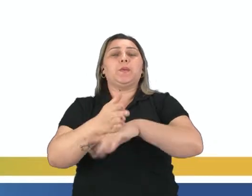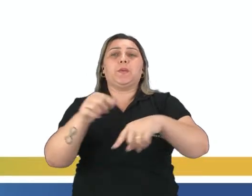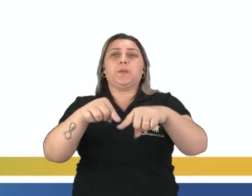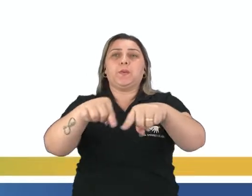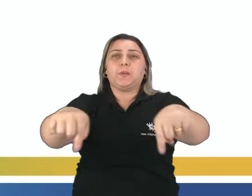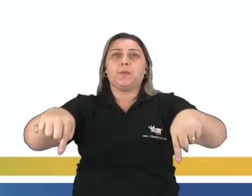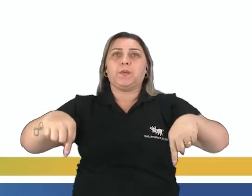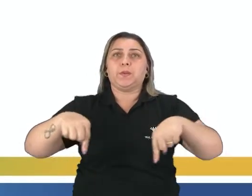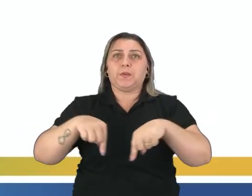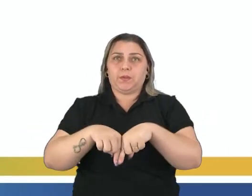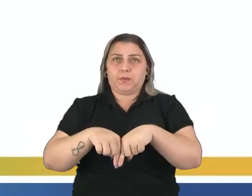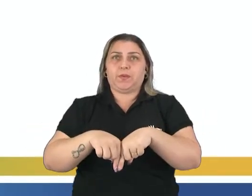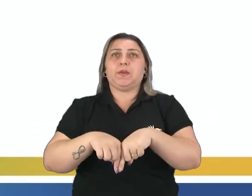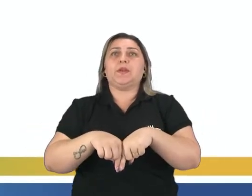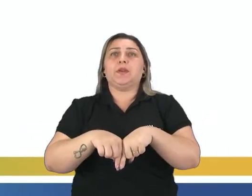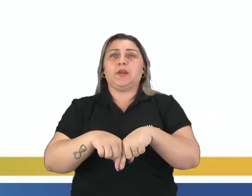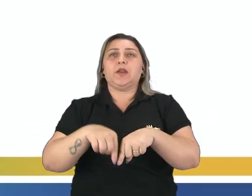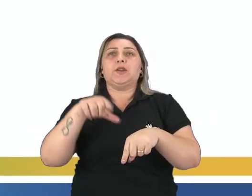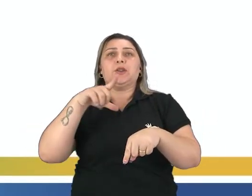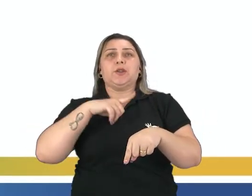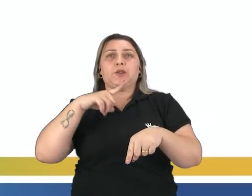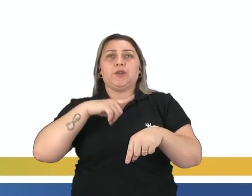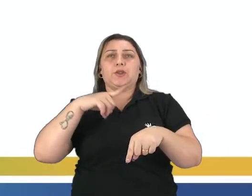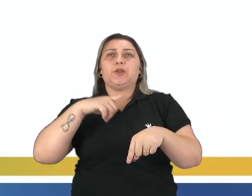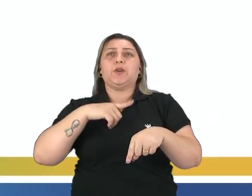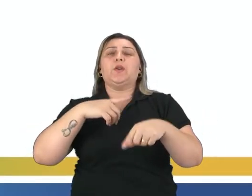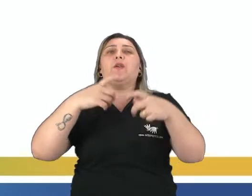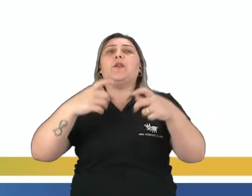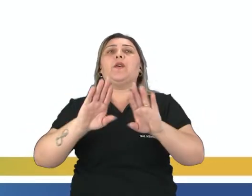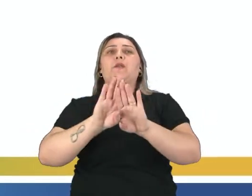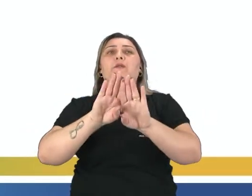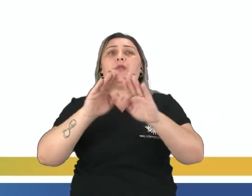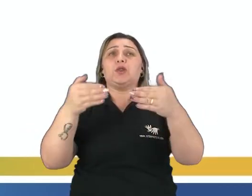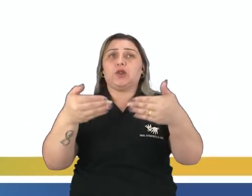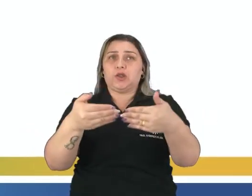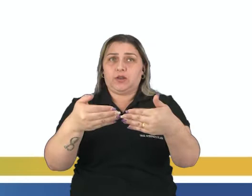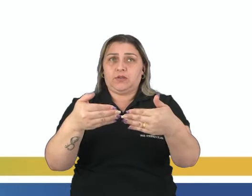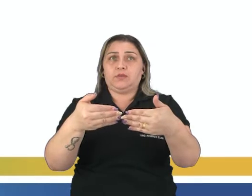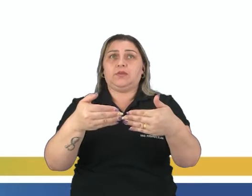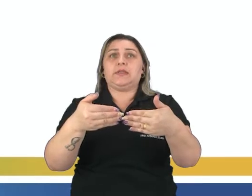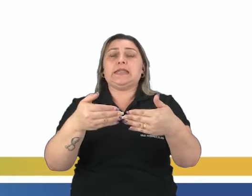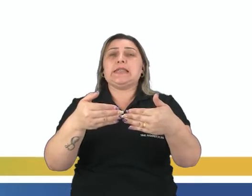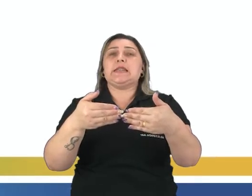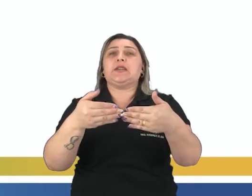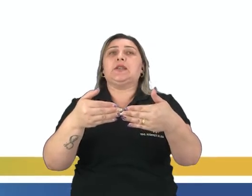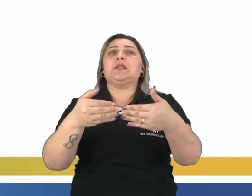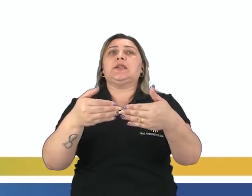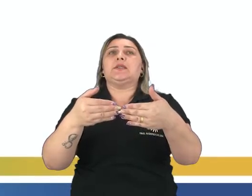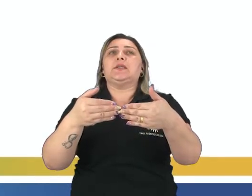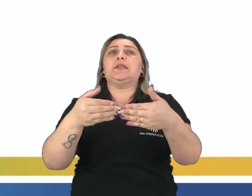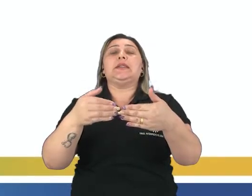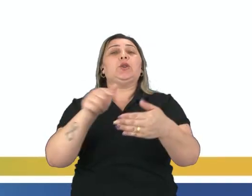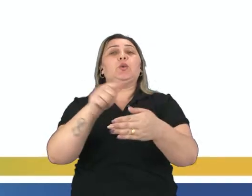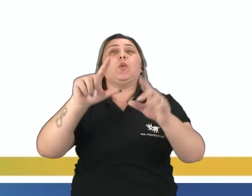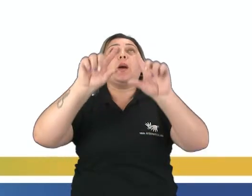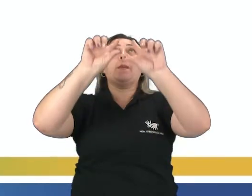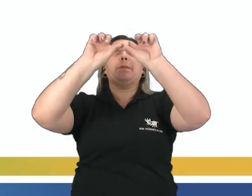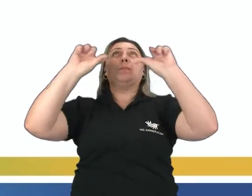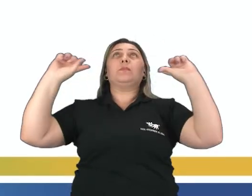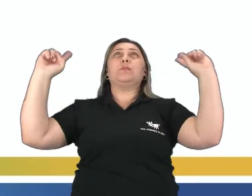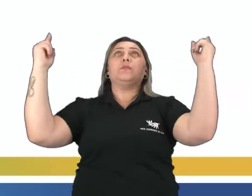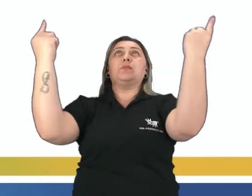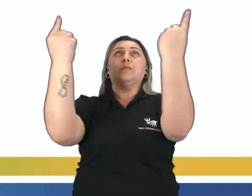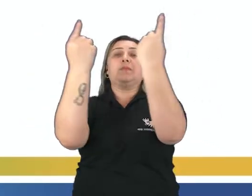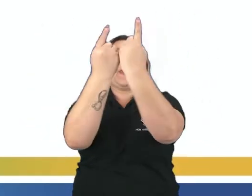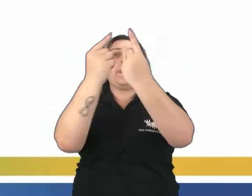formato circular, né? Tinha um grande pátio no centro, ele era todo fechado, mas nessa